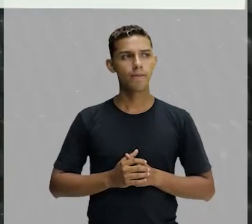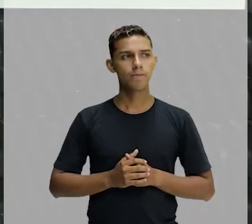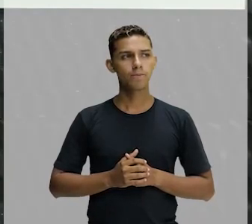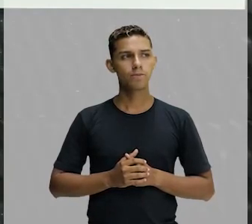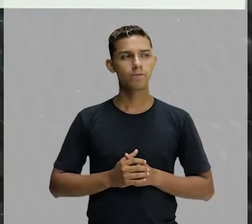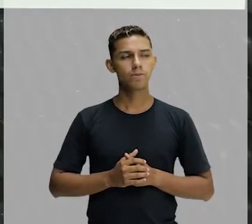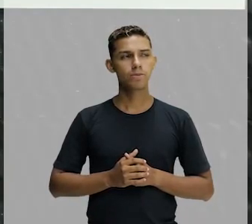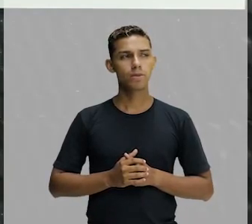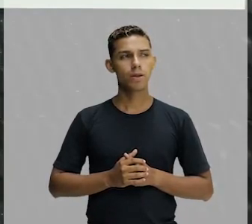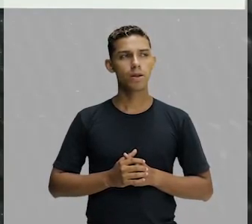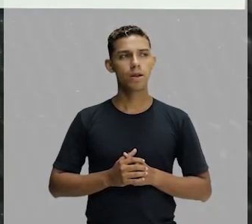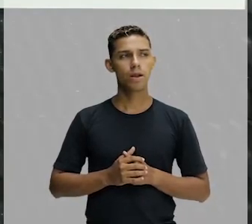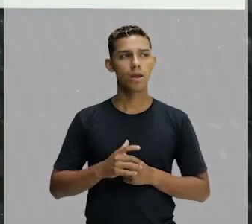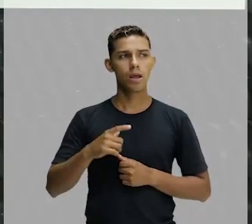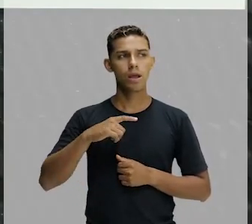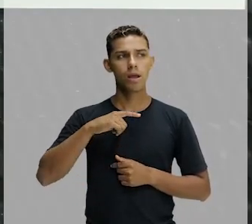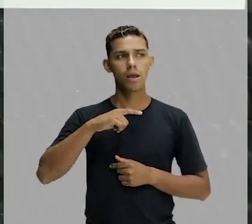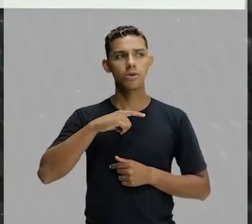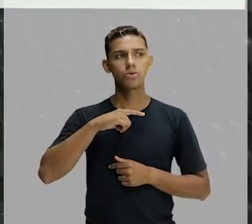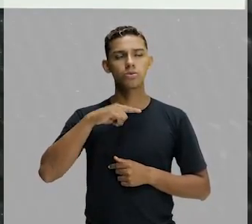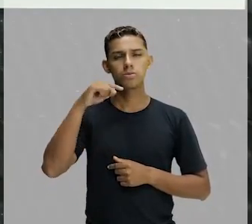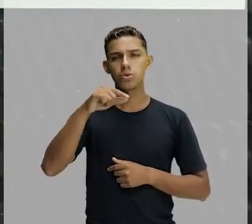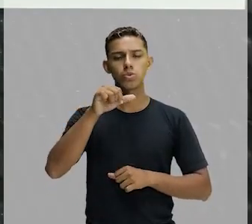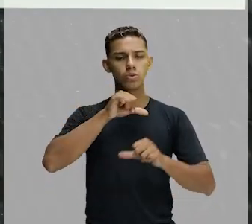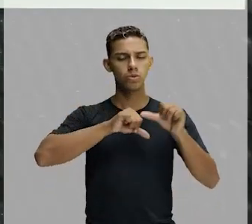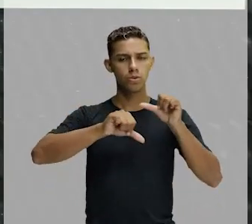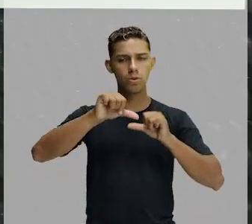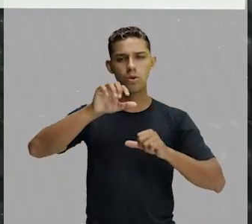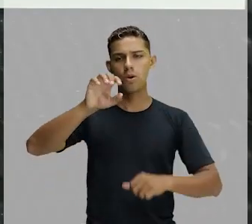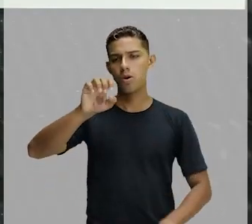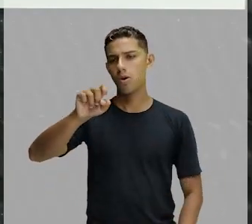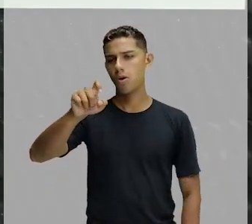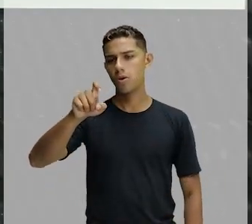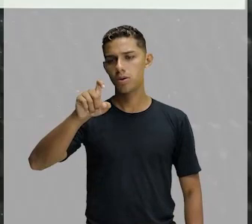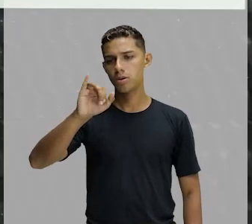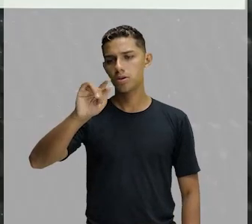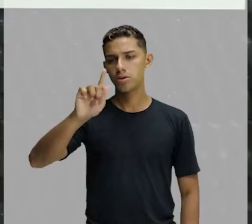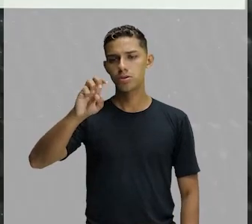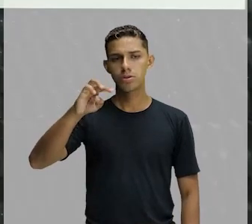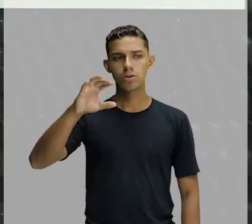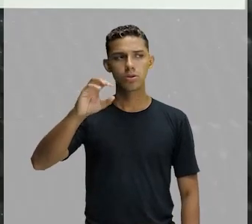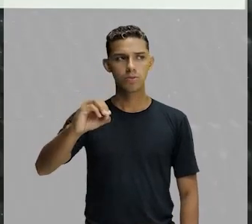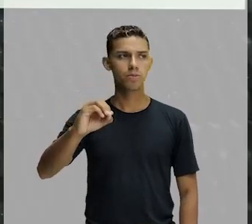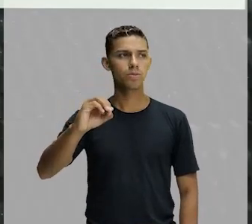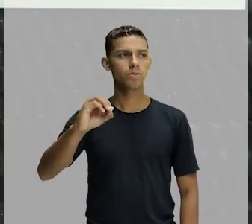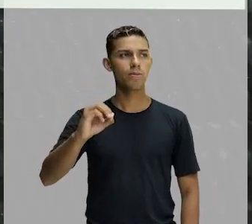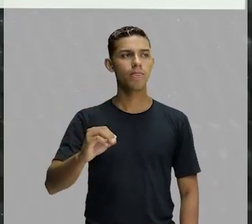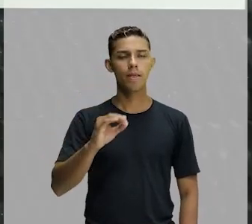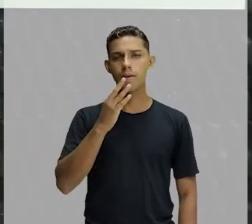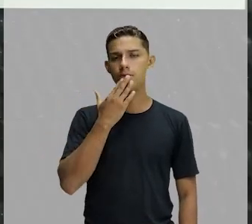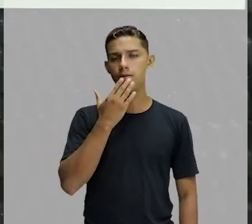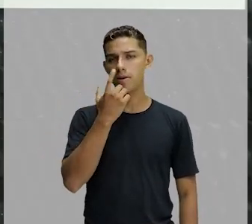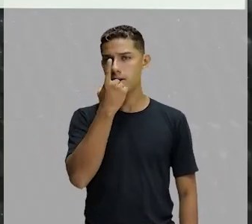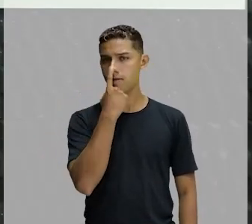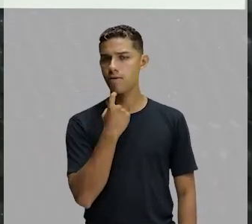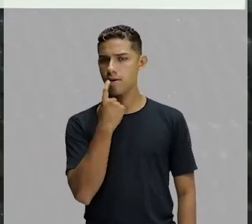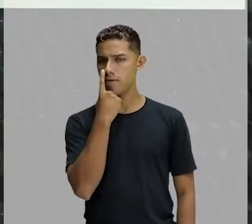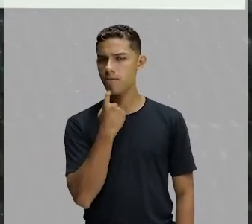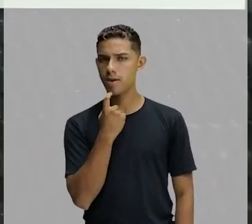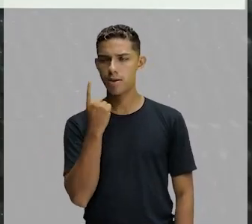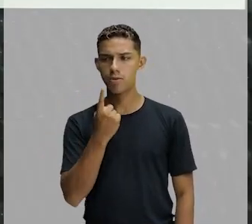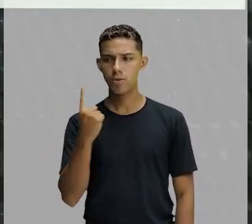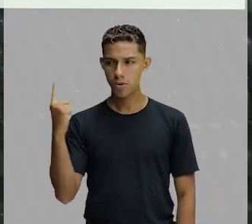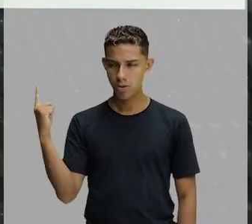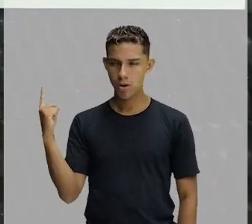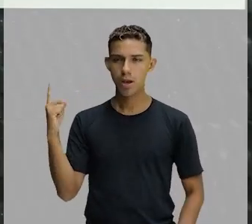não vai ocorrer apenas as trocas gasosas de oxigênio e gás carbônico, não. Olha aqui que eu coloquei de vermelho. Durante a